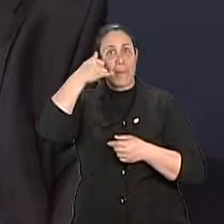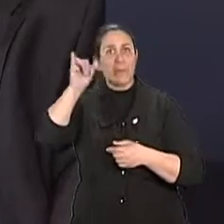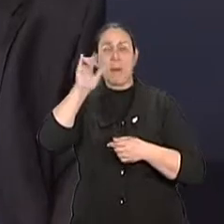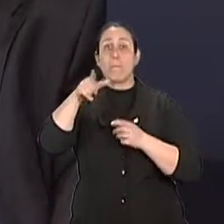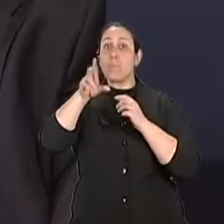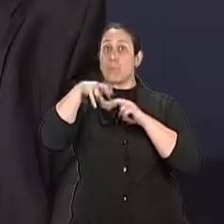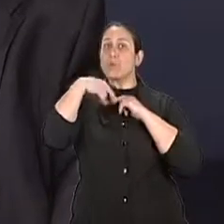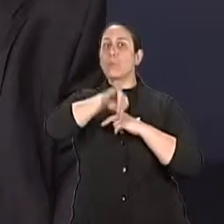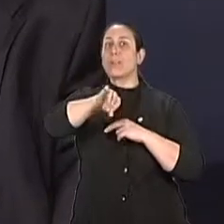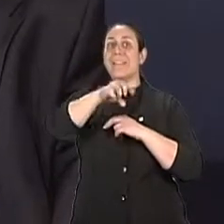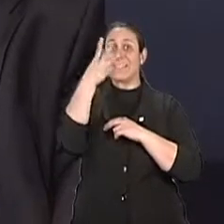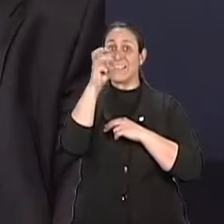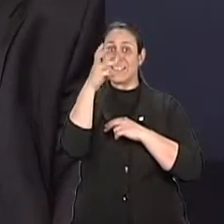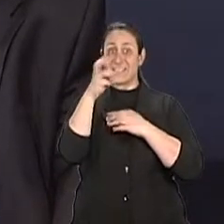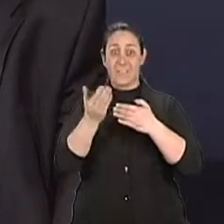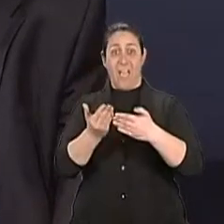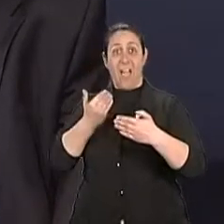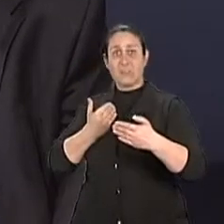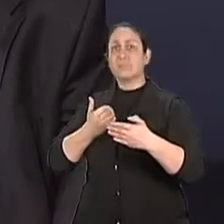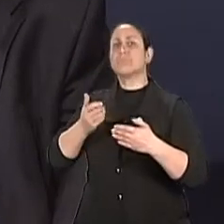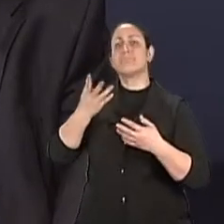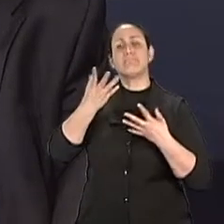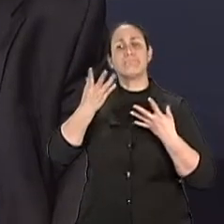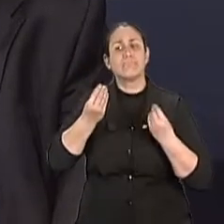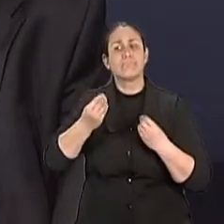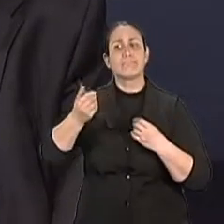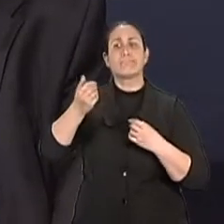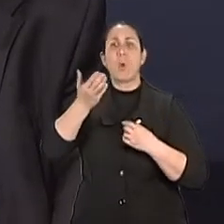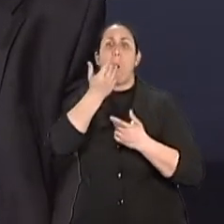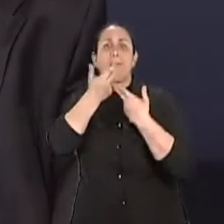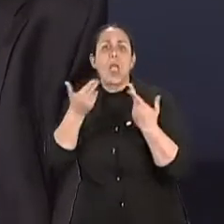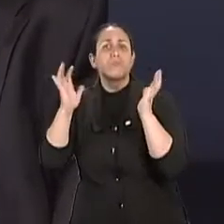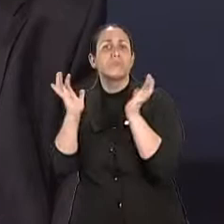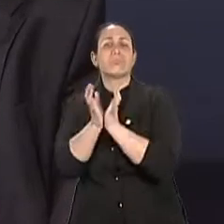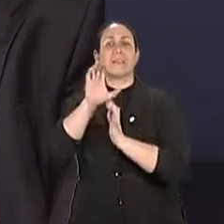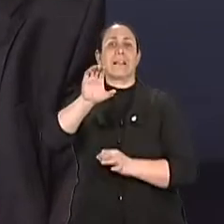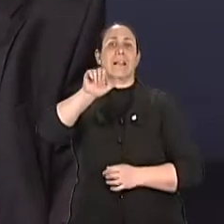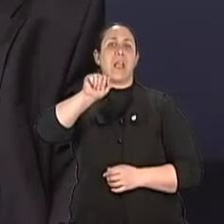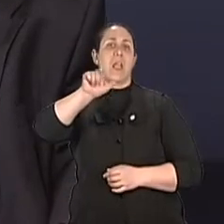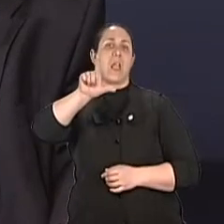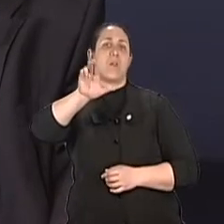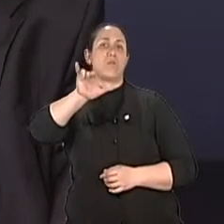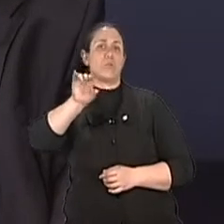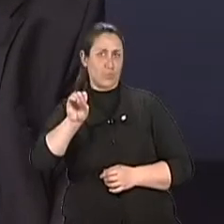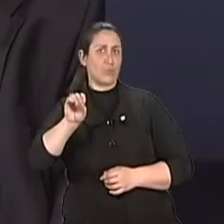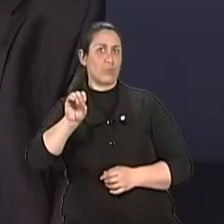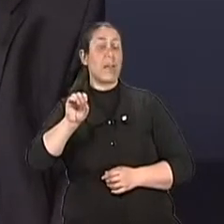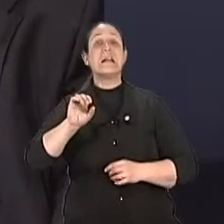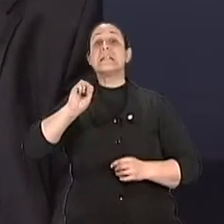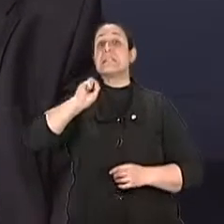dos 35 anos, e claro, depois uma continuação, é importante. Depois que a osteoporose está